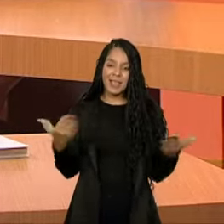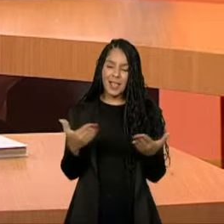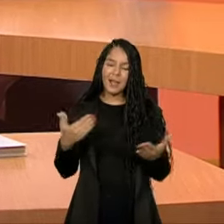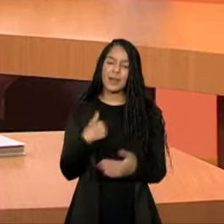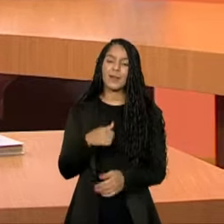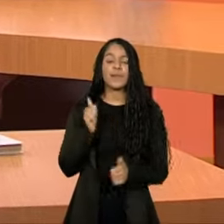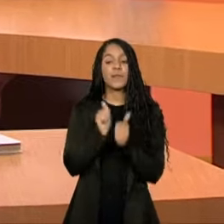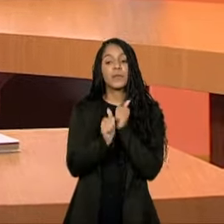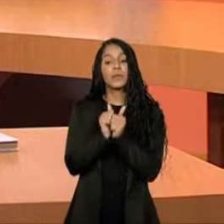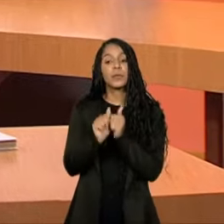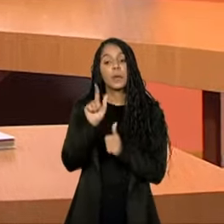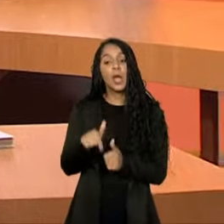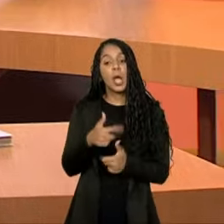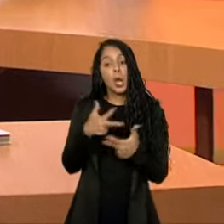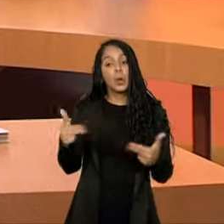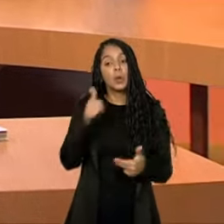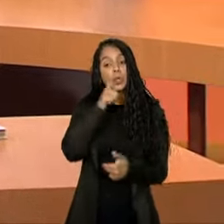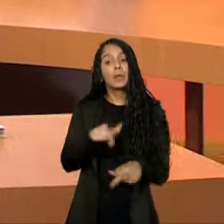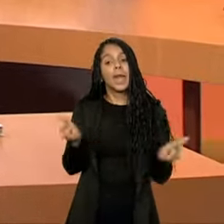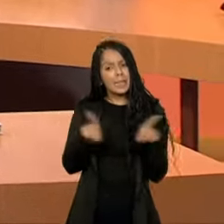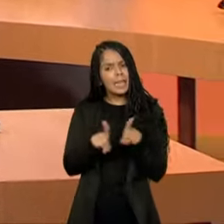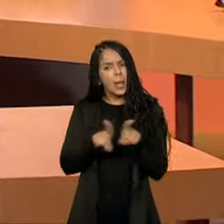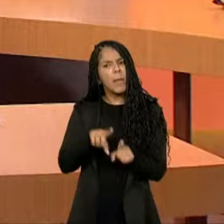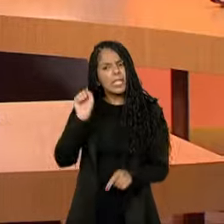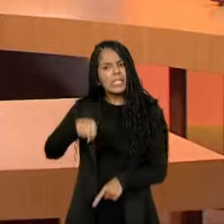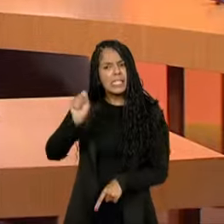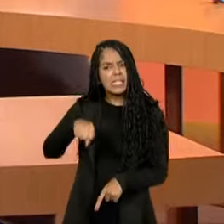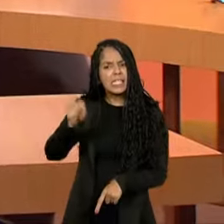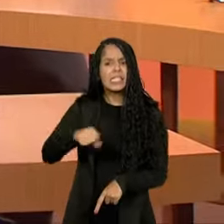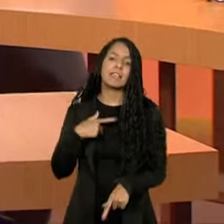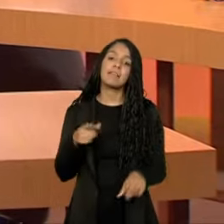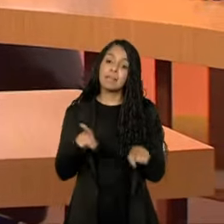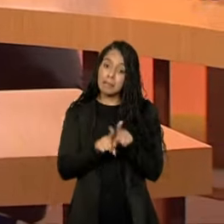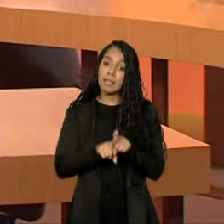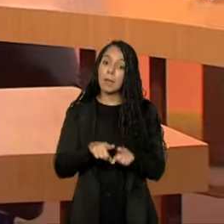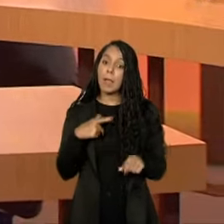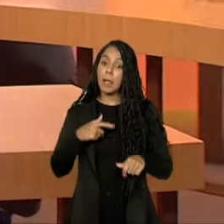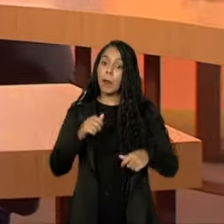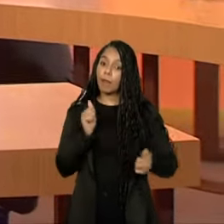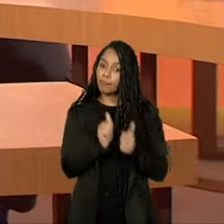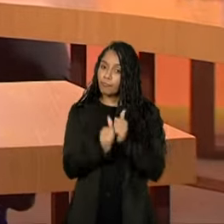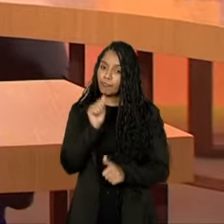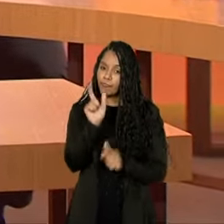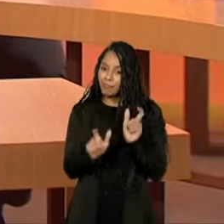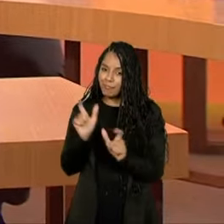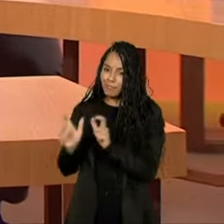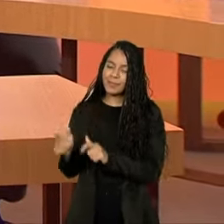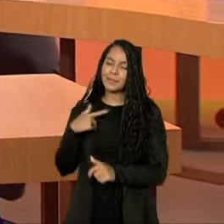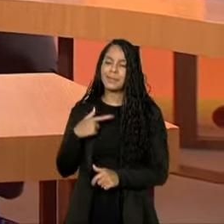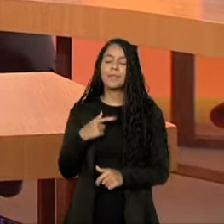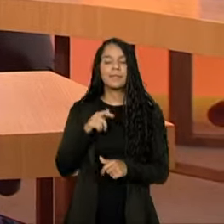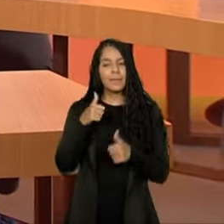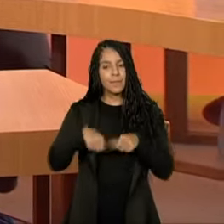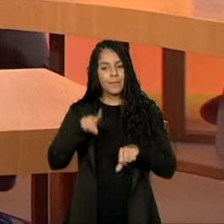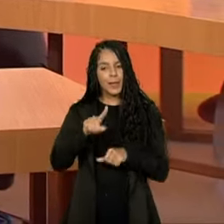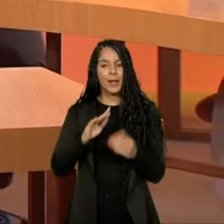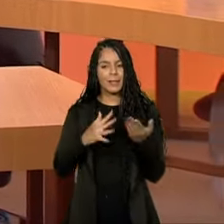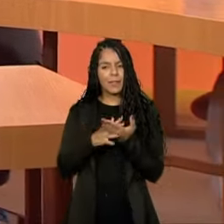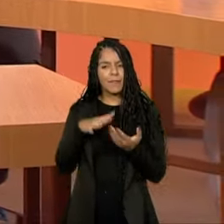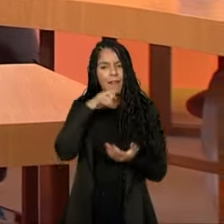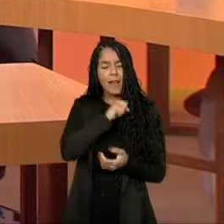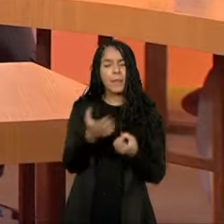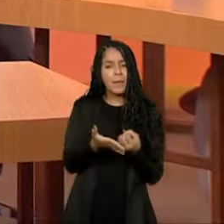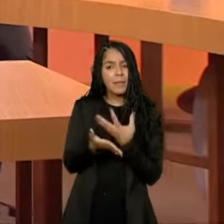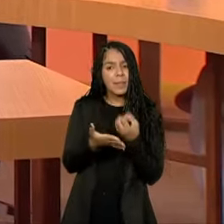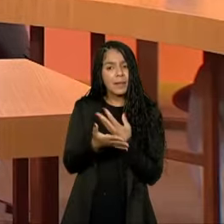garota. Futebol é coisa de mulher também, também. Sim. É. Inclusive pra jogar. É isso aí. Fica aí que o intervalo é bem rapidinho de moda. Manda sua